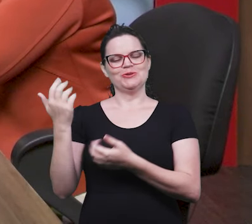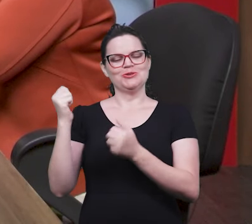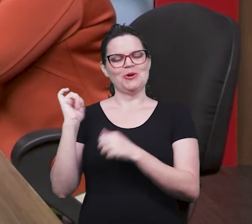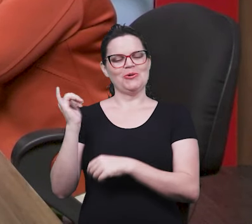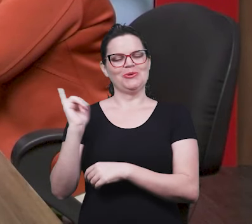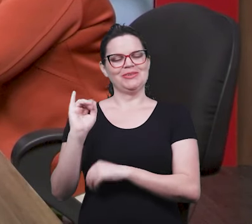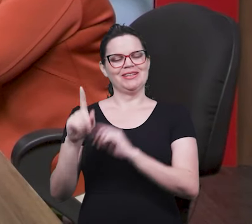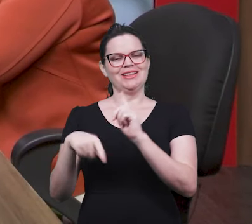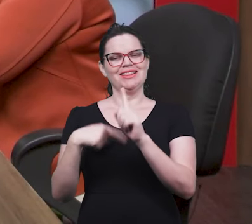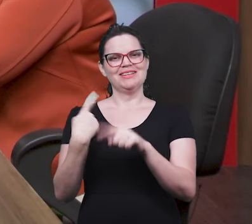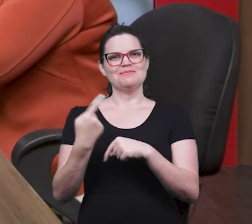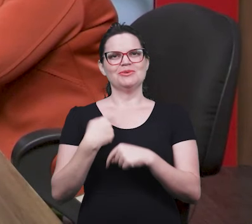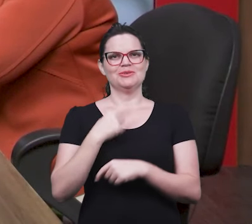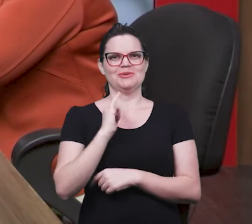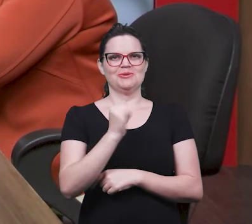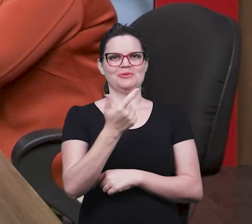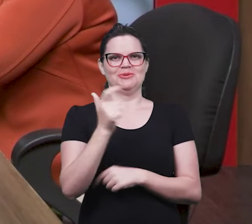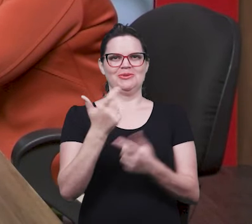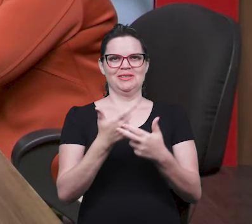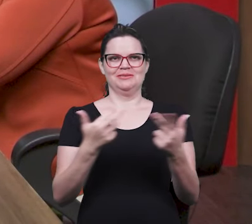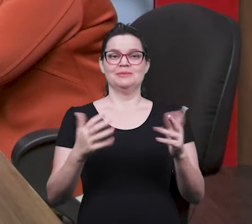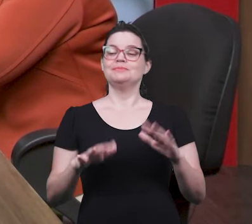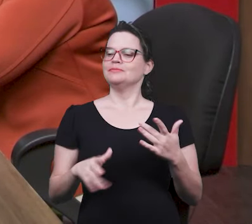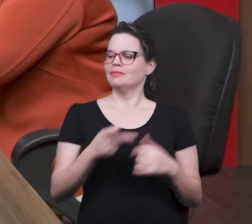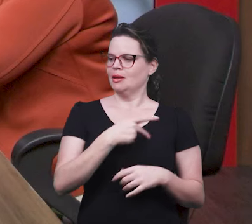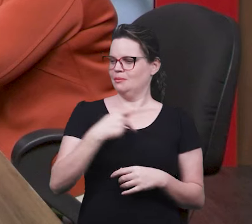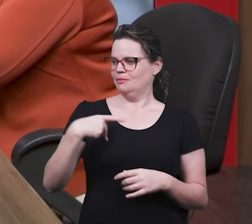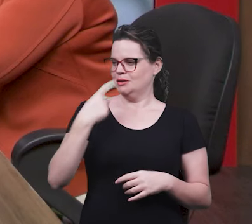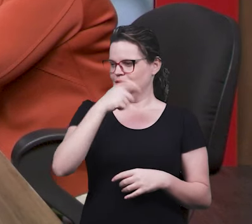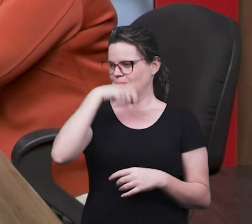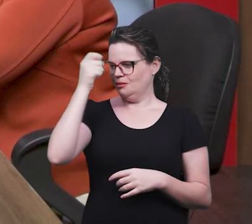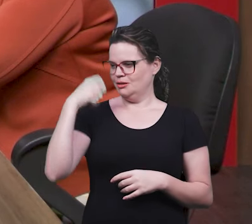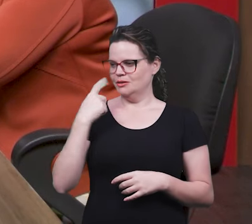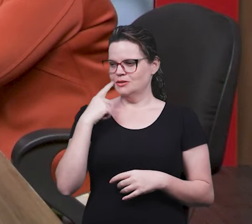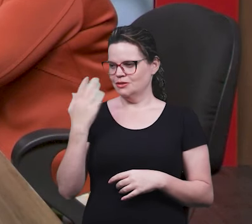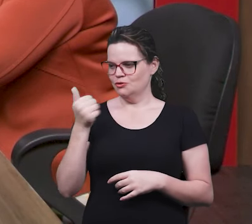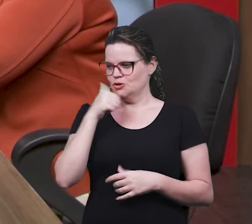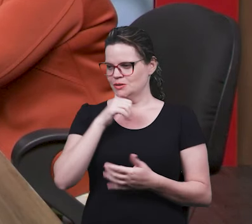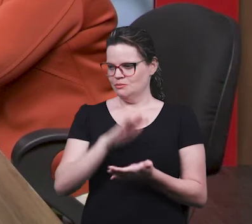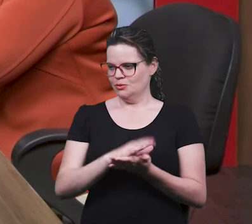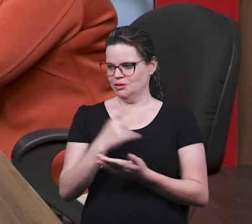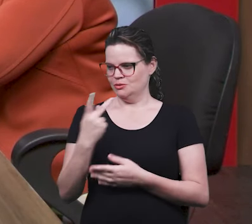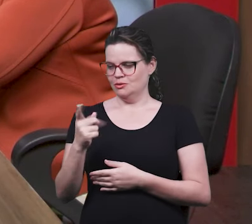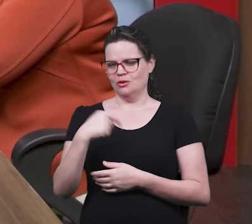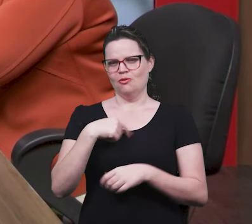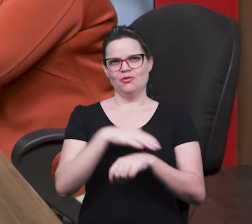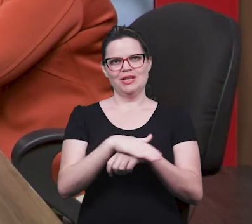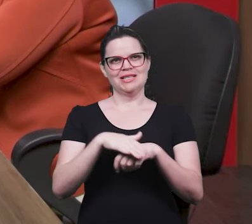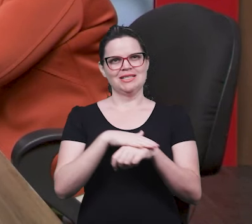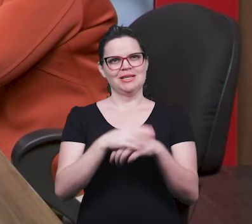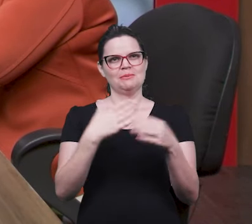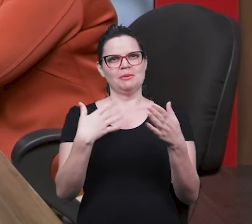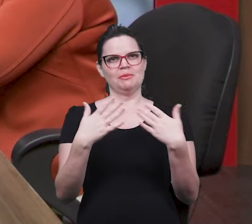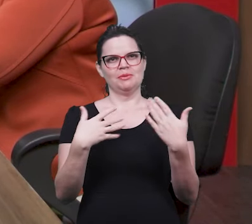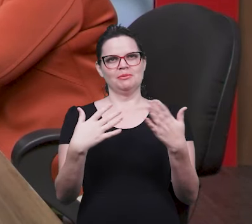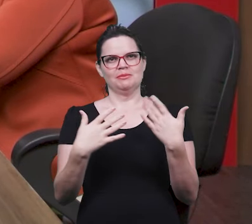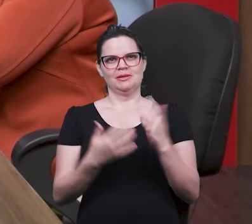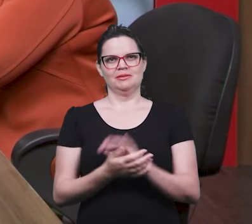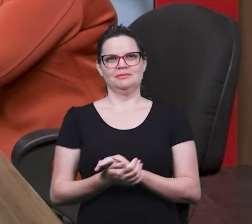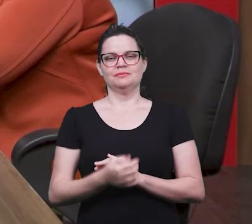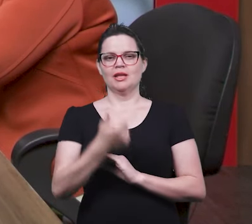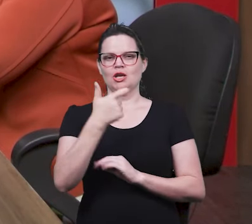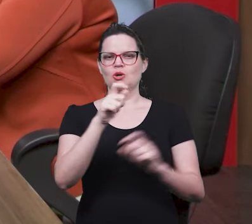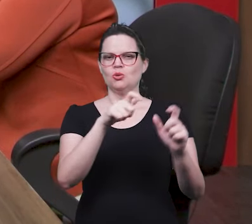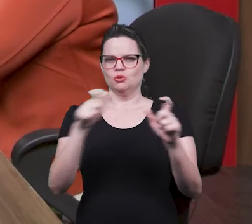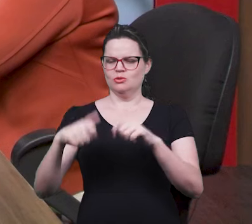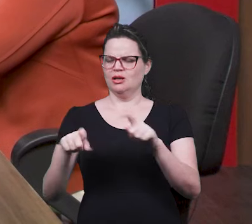eu posso transmitir. Pastor Amadeu, você está vendo que linda. Enquanto nós conversamos com ela, né, Fernanda, em outros